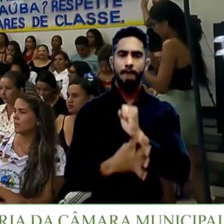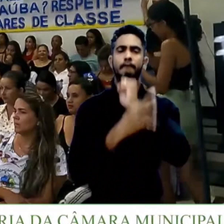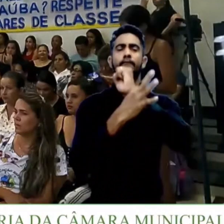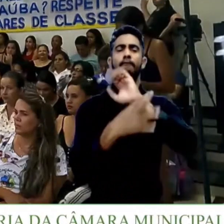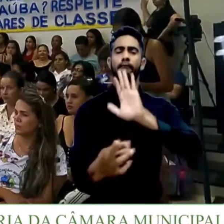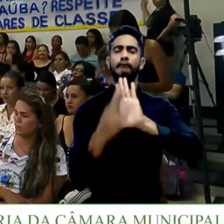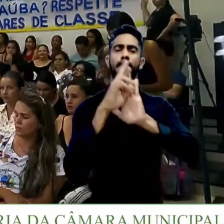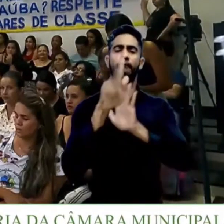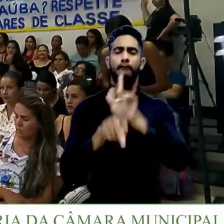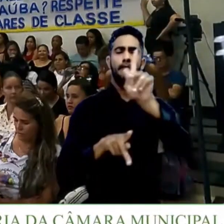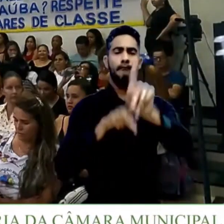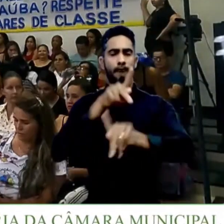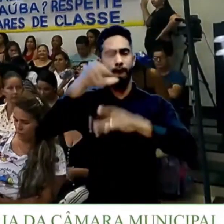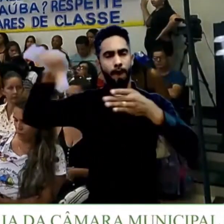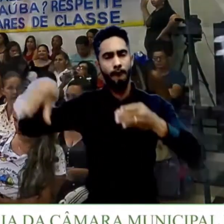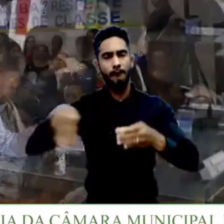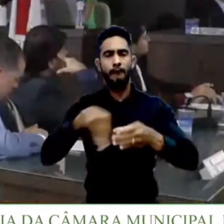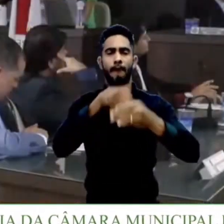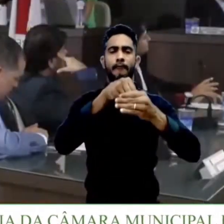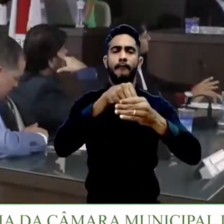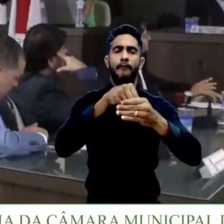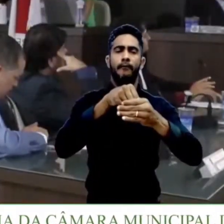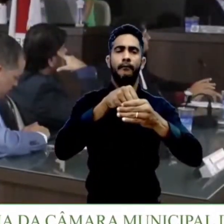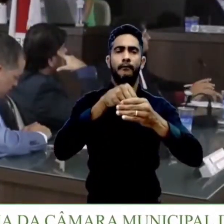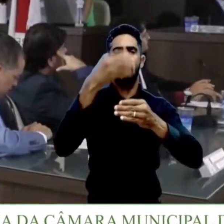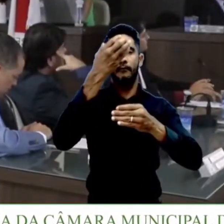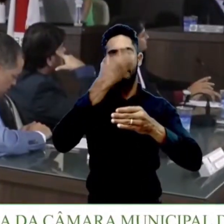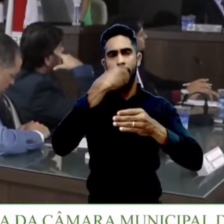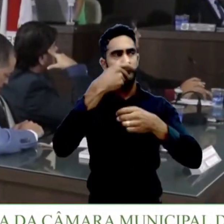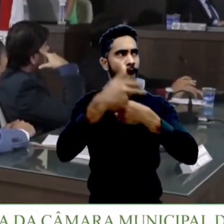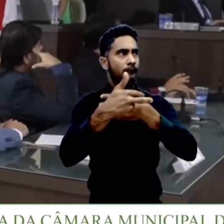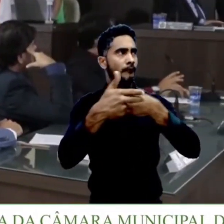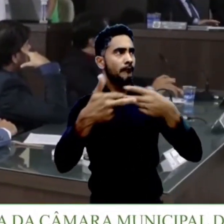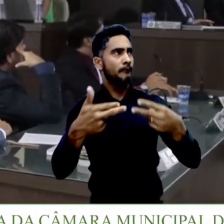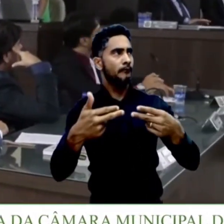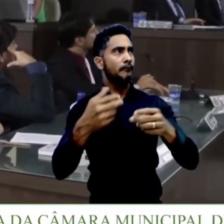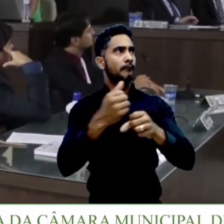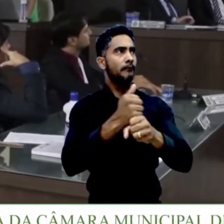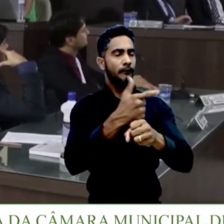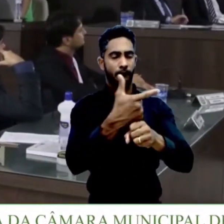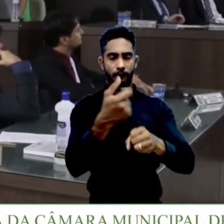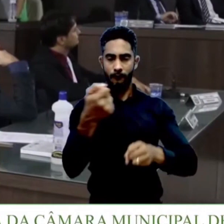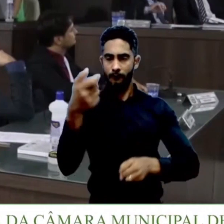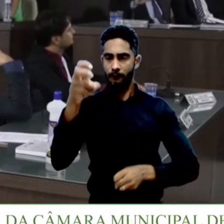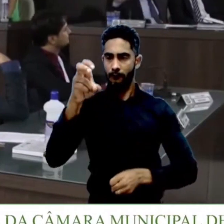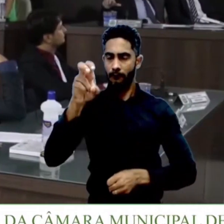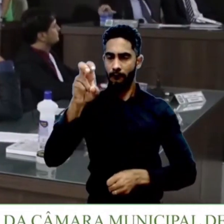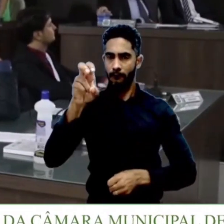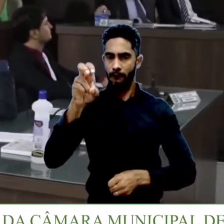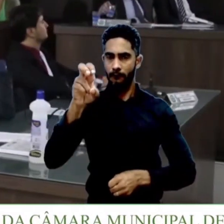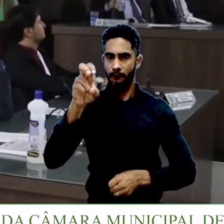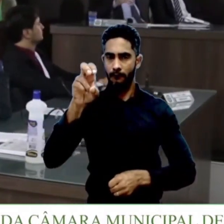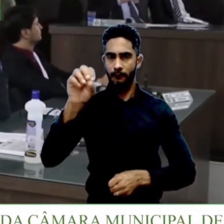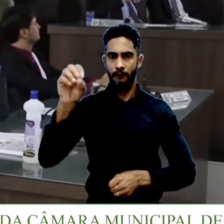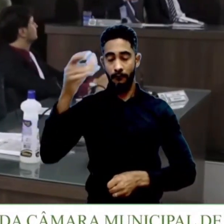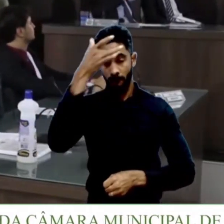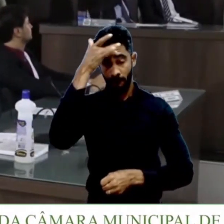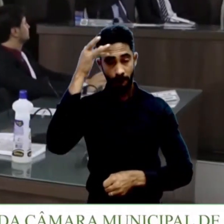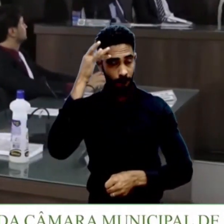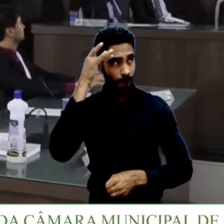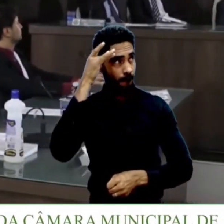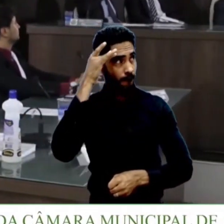representação política e institucional dos fruticultores, desses 2.500 que a gente mencionou. A